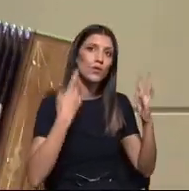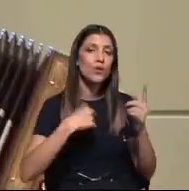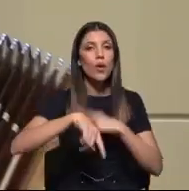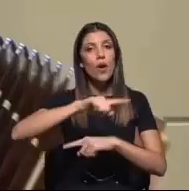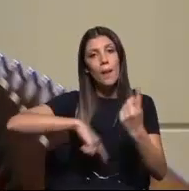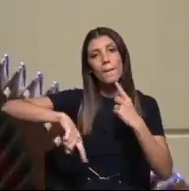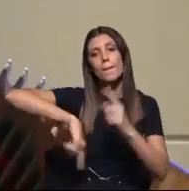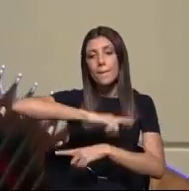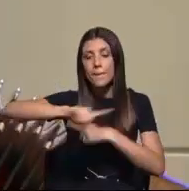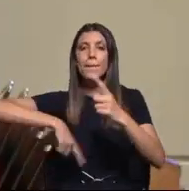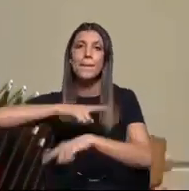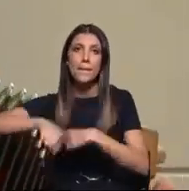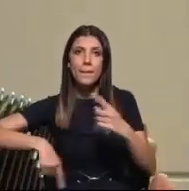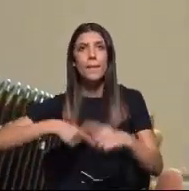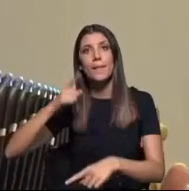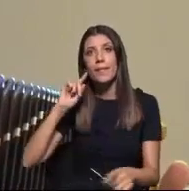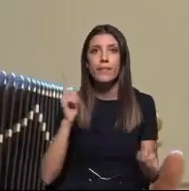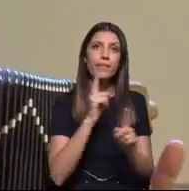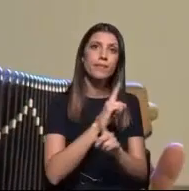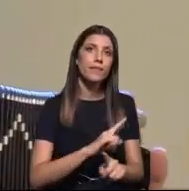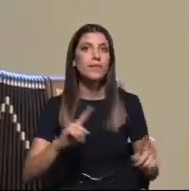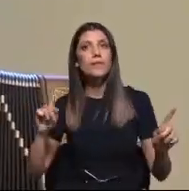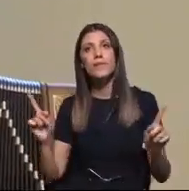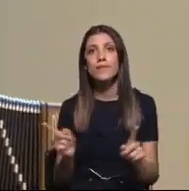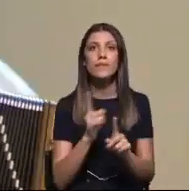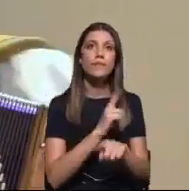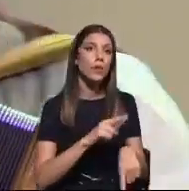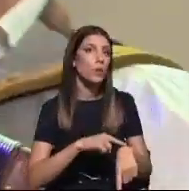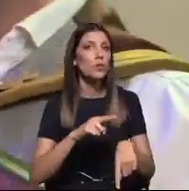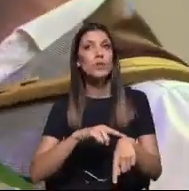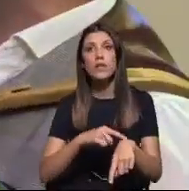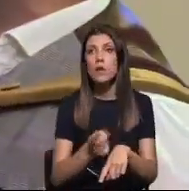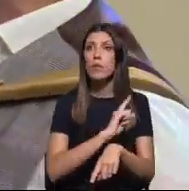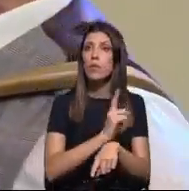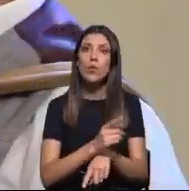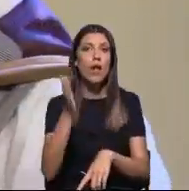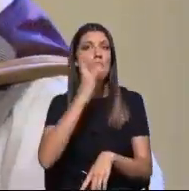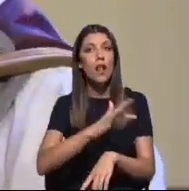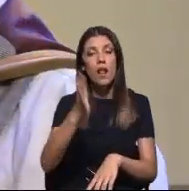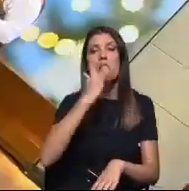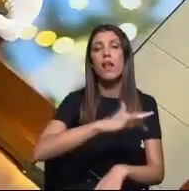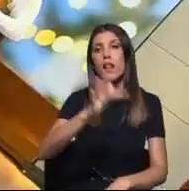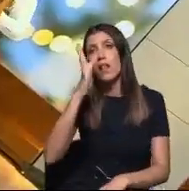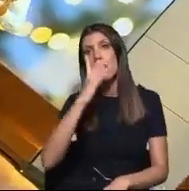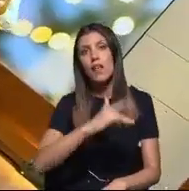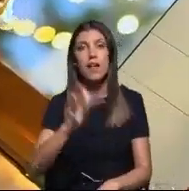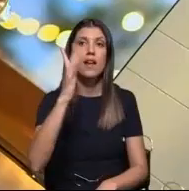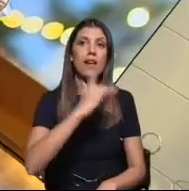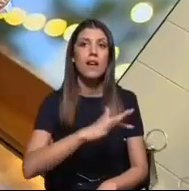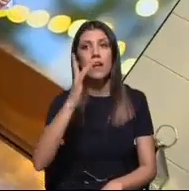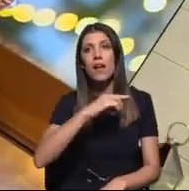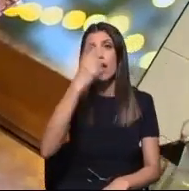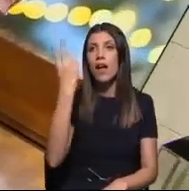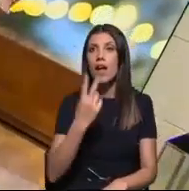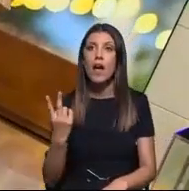vai e outro que vem. O tempo que não voa, na voz que entoa, dá lá lá lá. A arte se